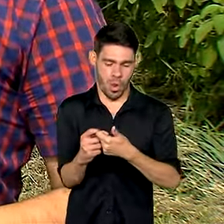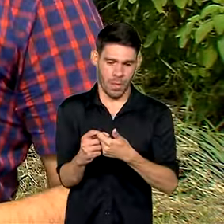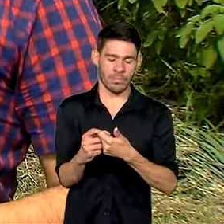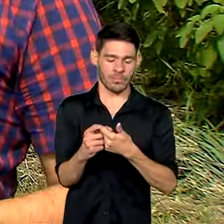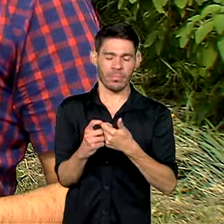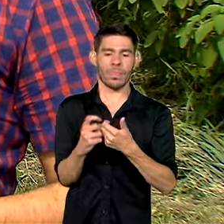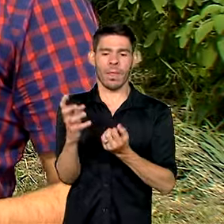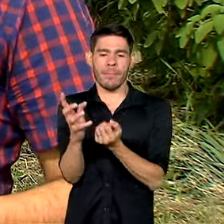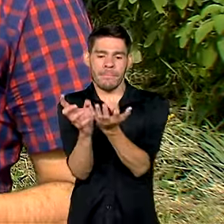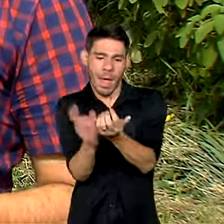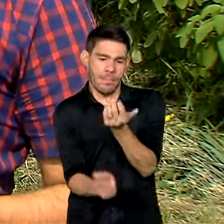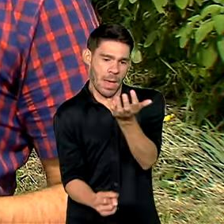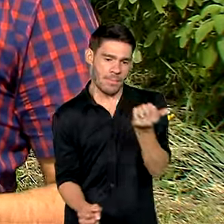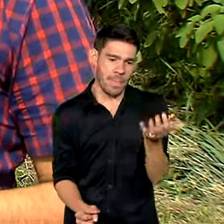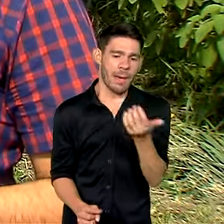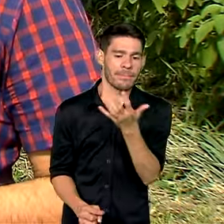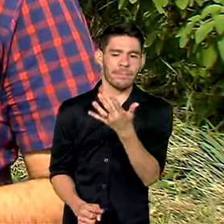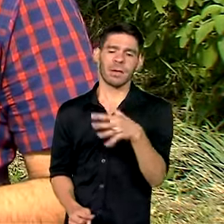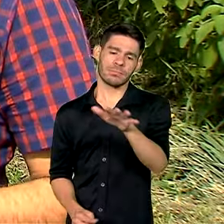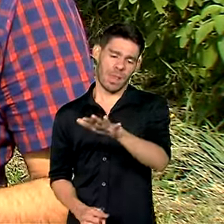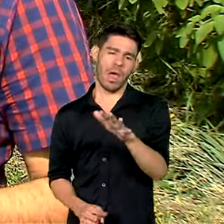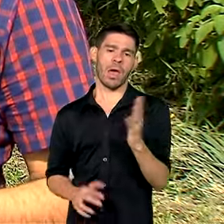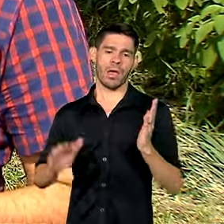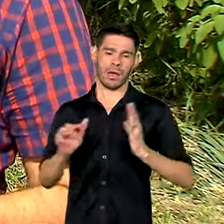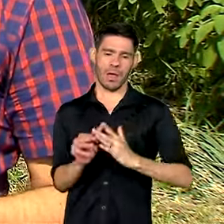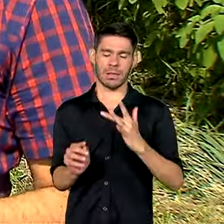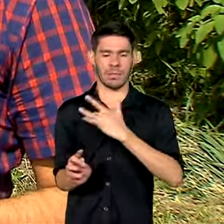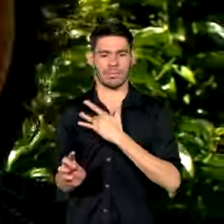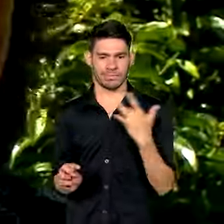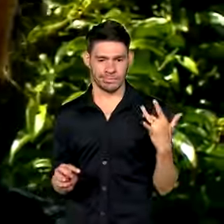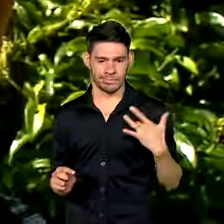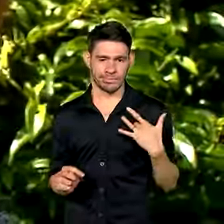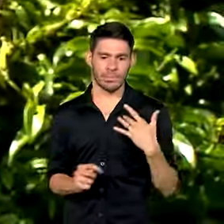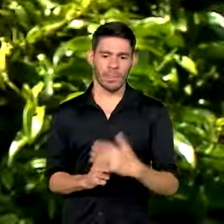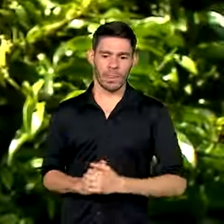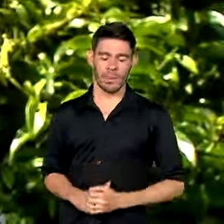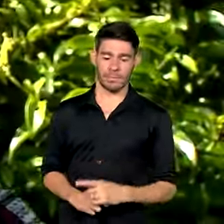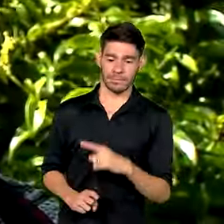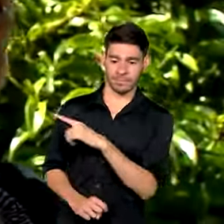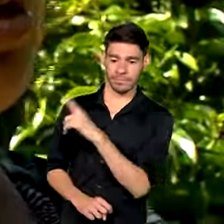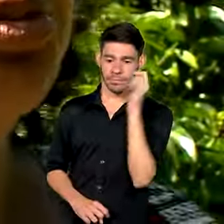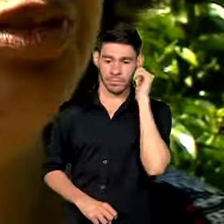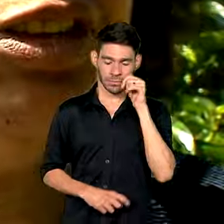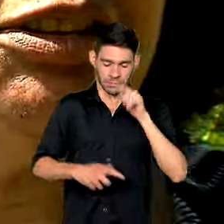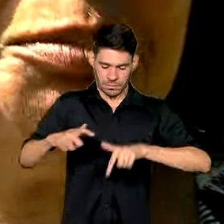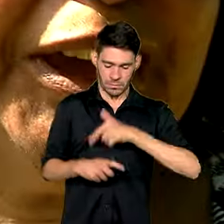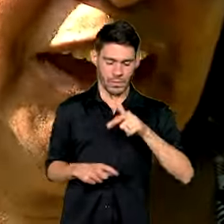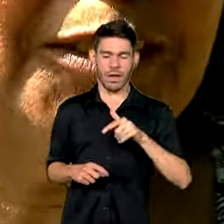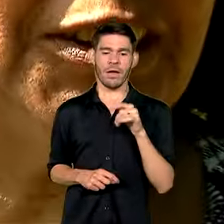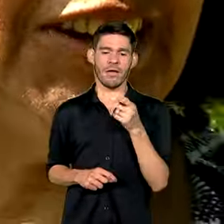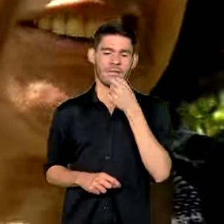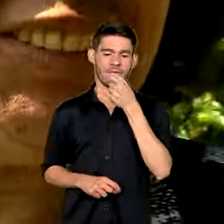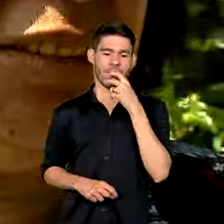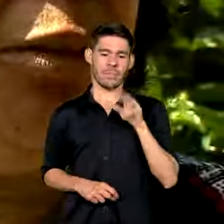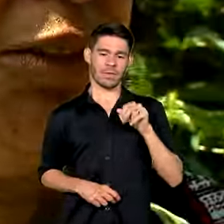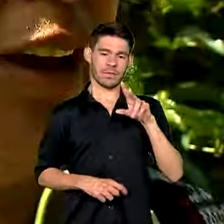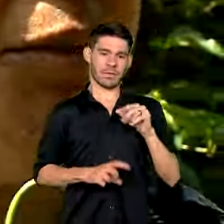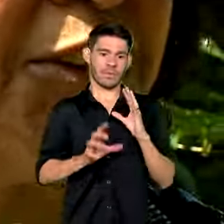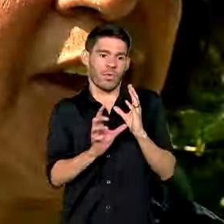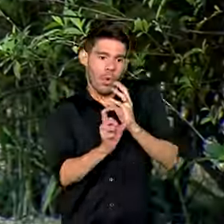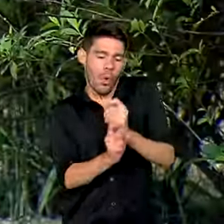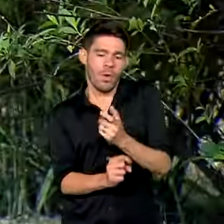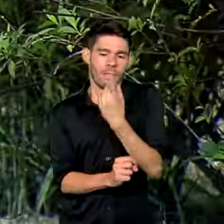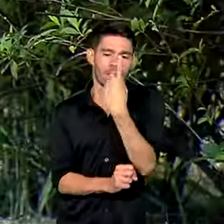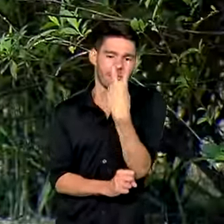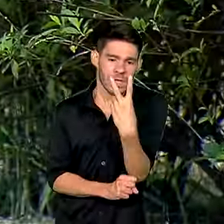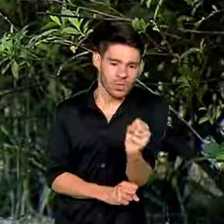a distribuição para dispensação nas unidades básicas de saúde. Loriette trabalhou na Farmácia Viva por quase 28